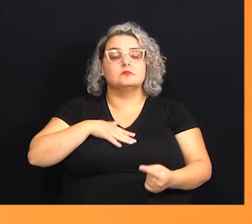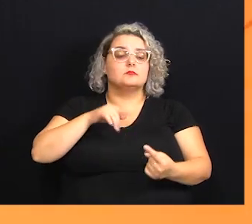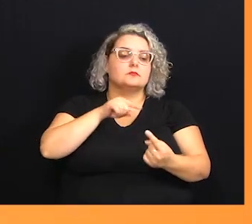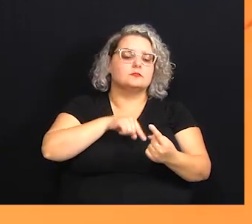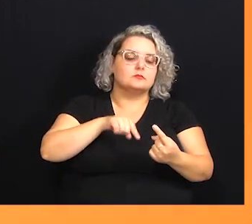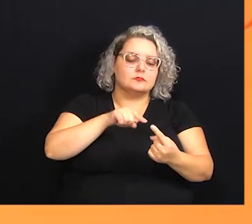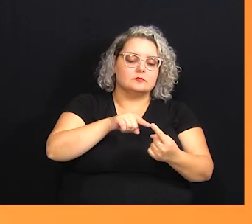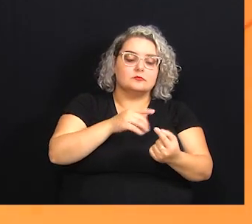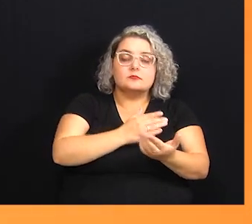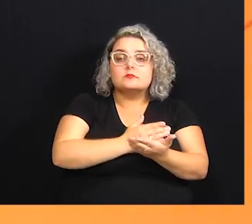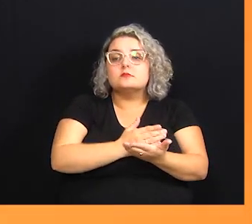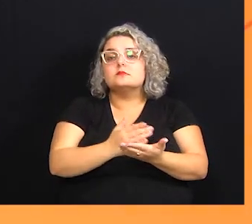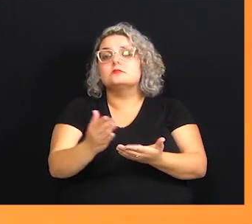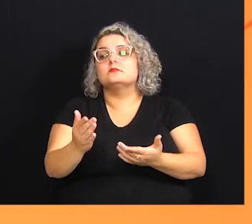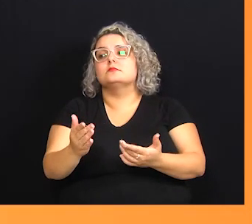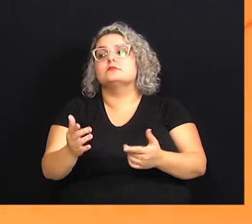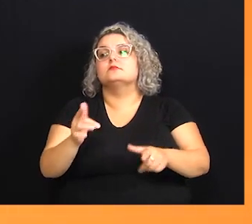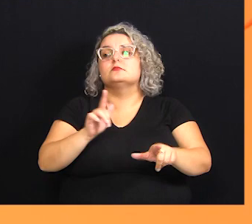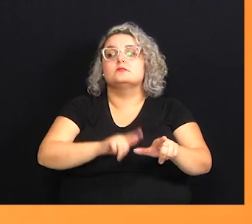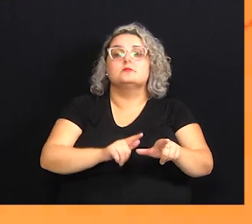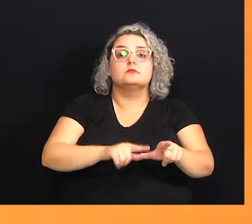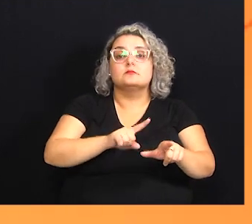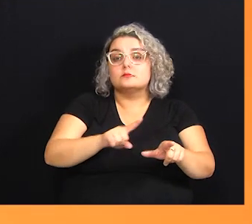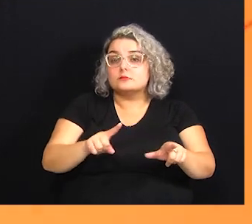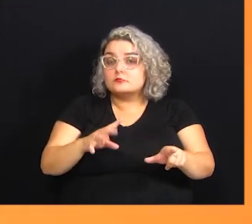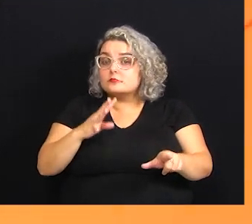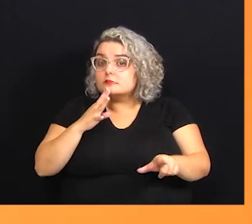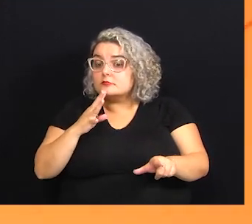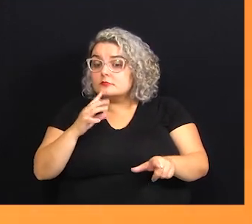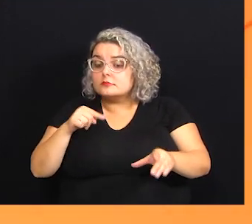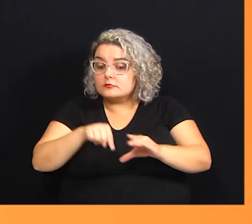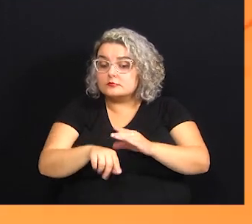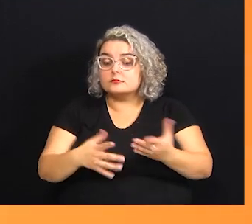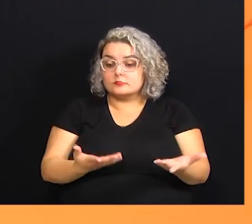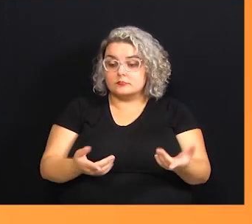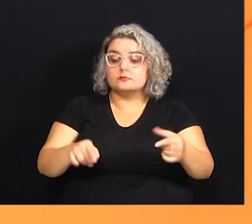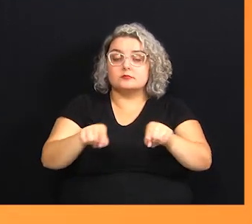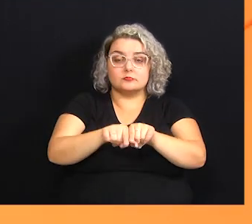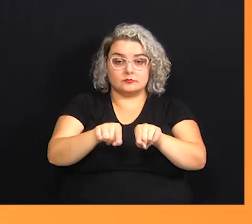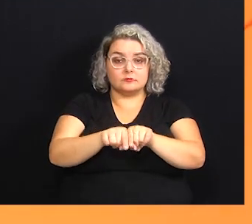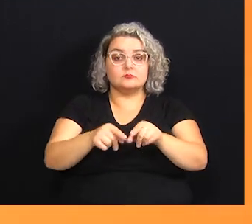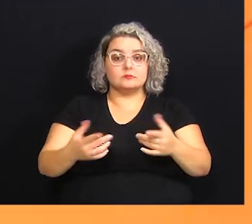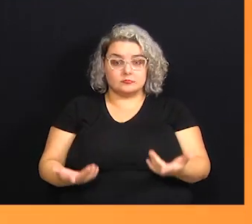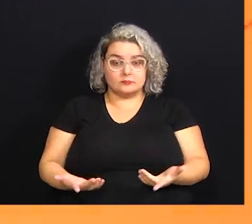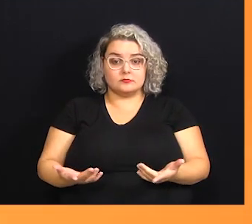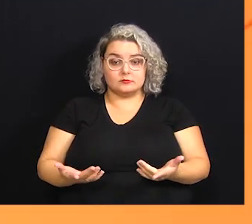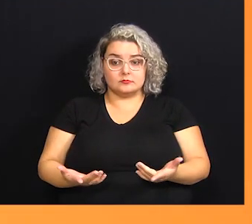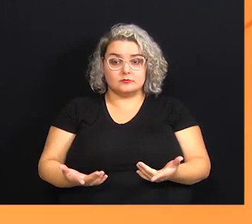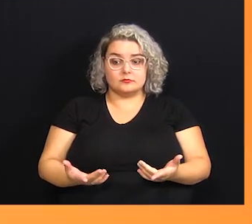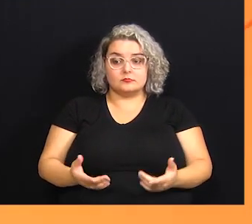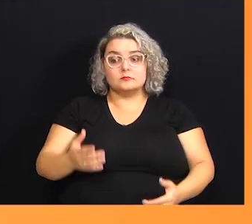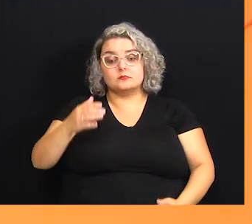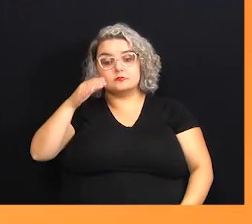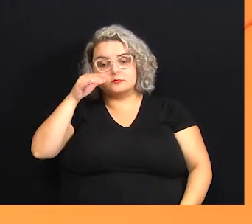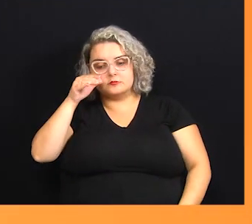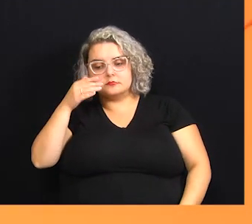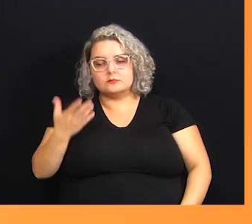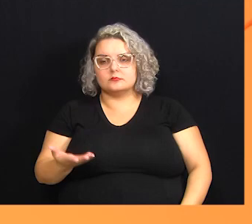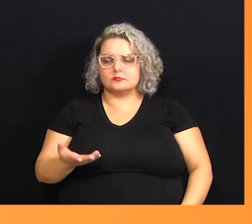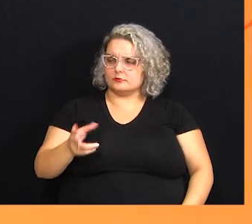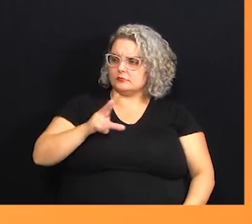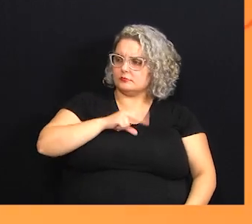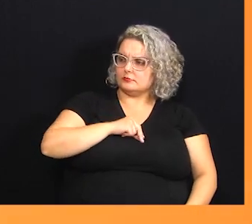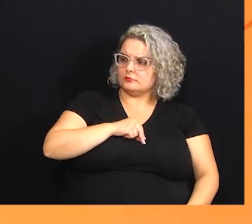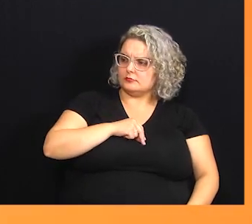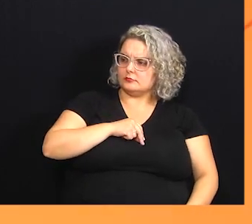objetivo era dar uma introdução para as letras não tão conhecidas, mas ao mesmo tempo também atiçar a curiosidade do leitor de